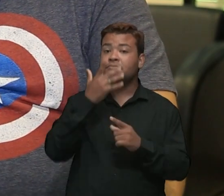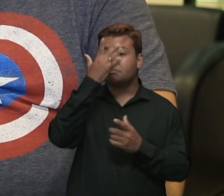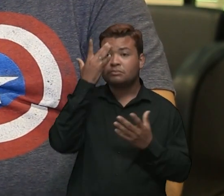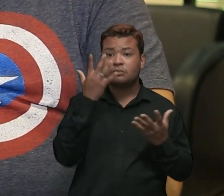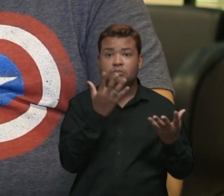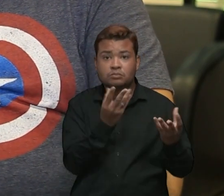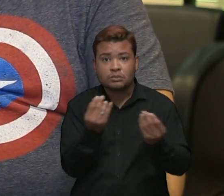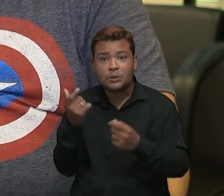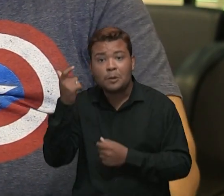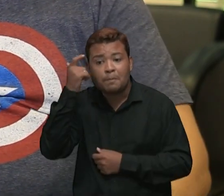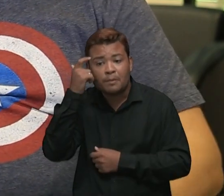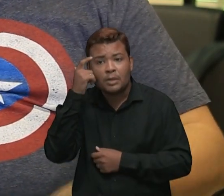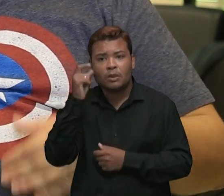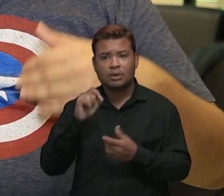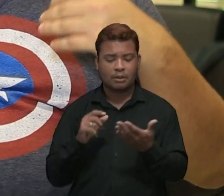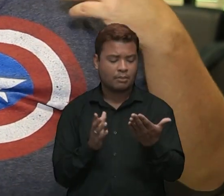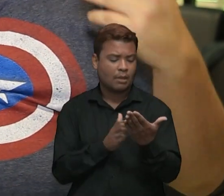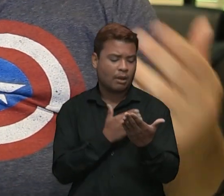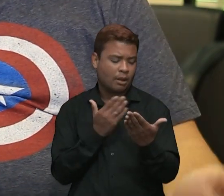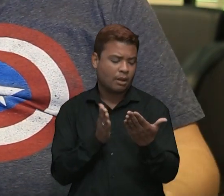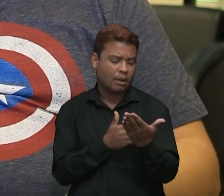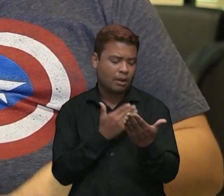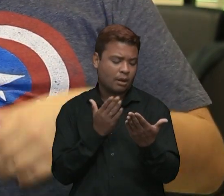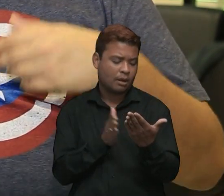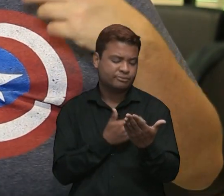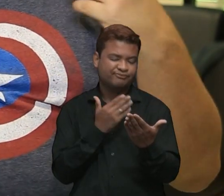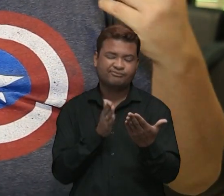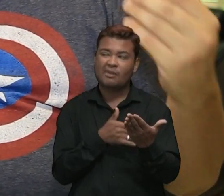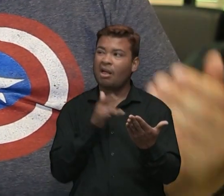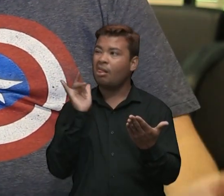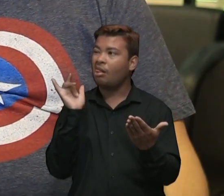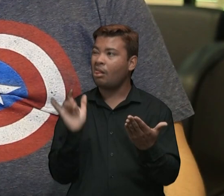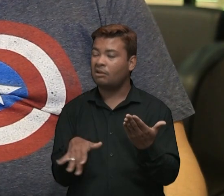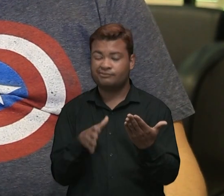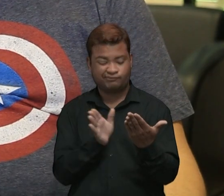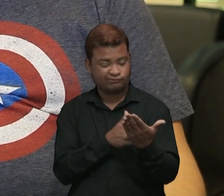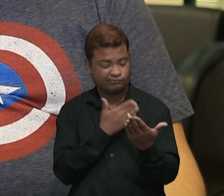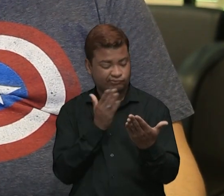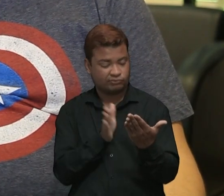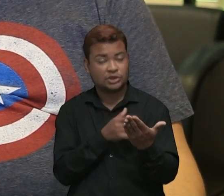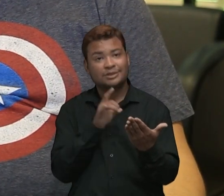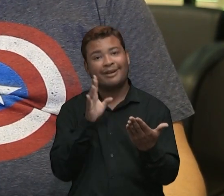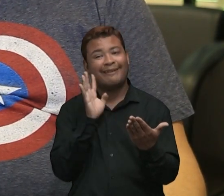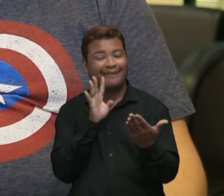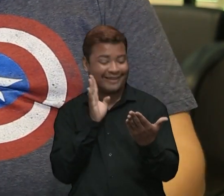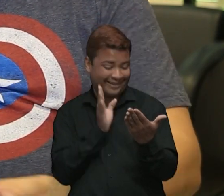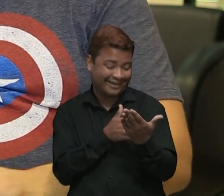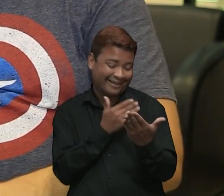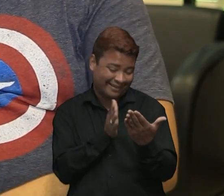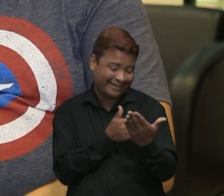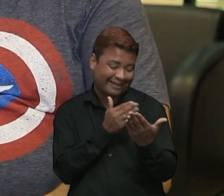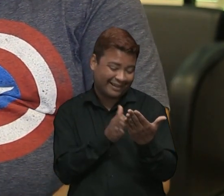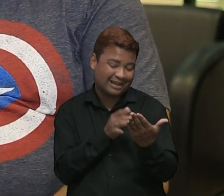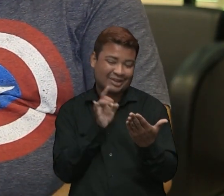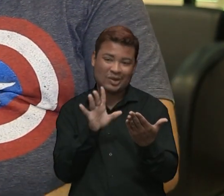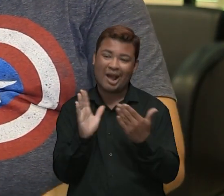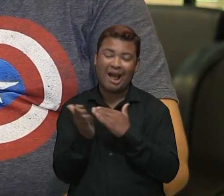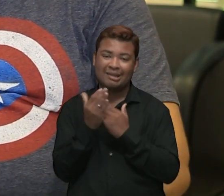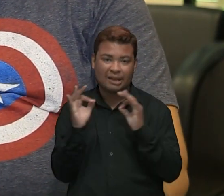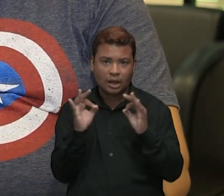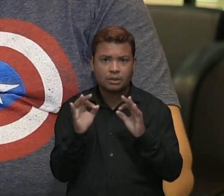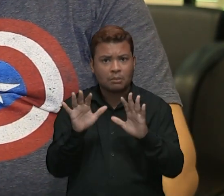pensa hoje, que é uma leitura de passatempo, é uma leitura chula ou voltada só para o entretenimento e para o lazer, mas é uma